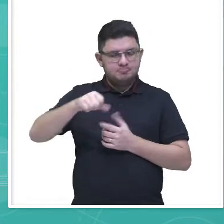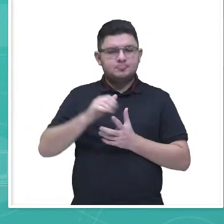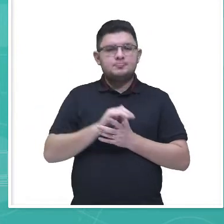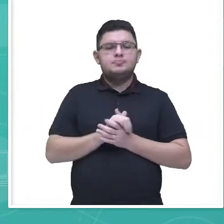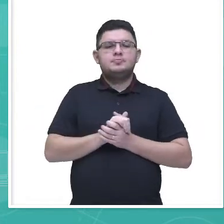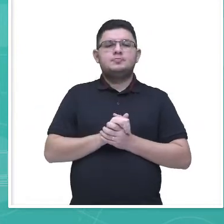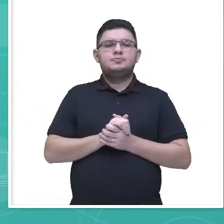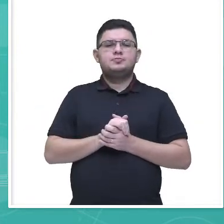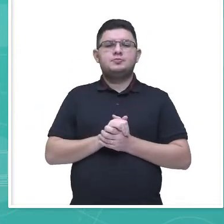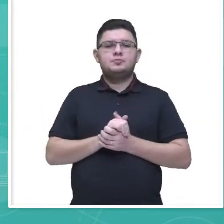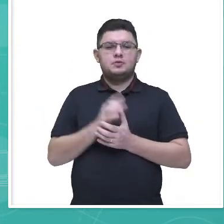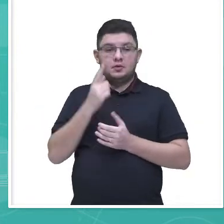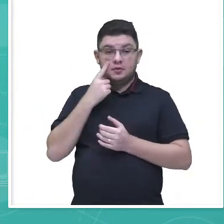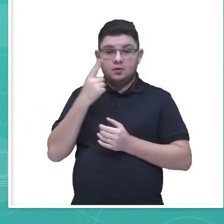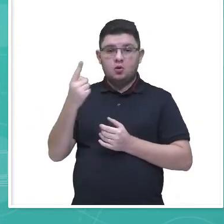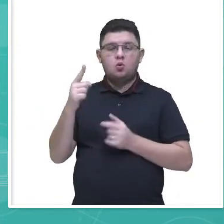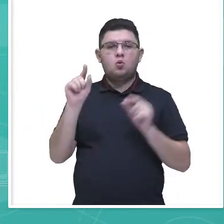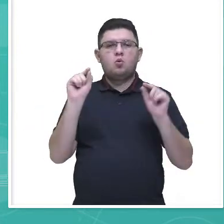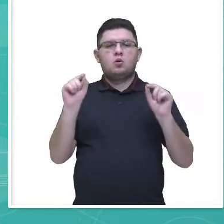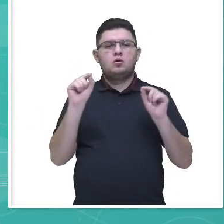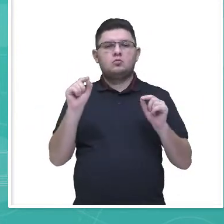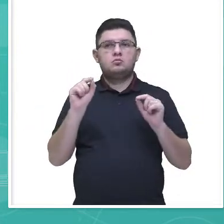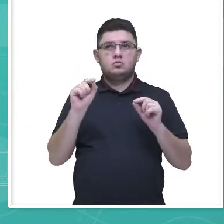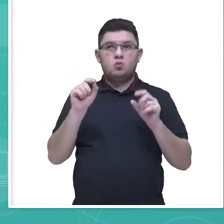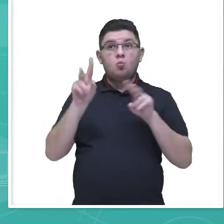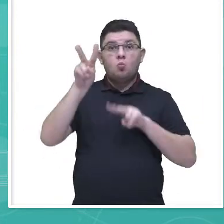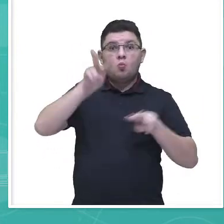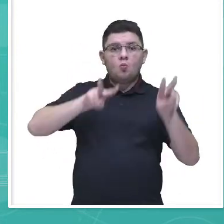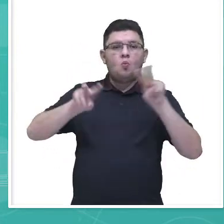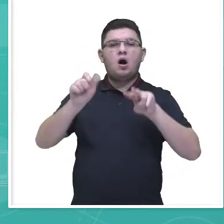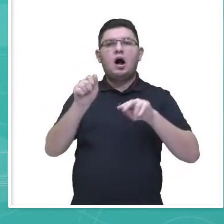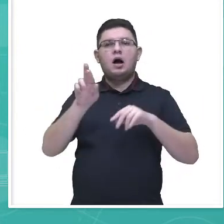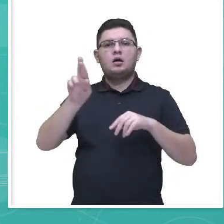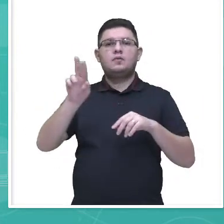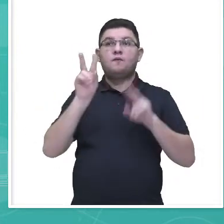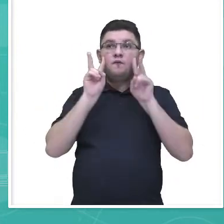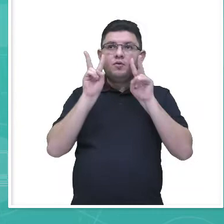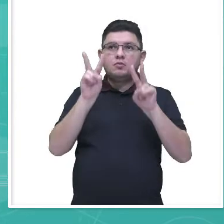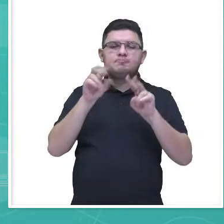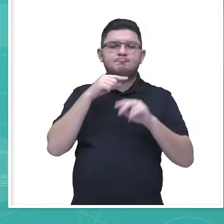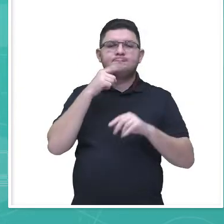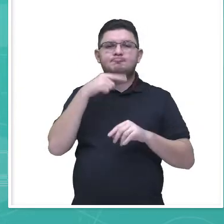viu aí que você não consegue visualizar o ar, mas você pode